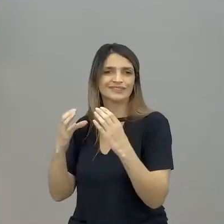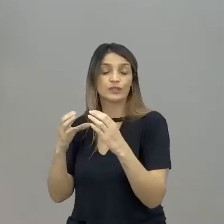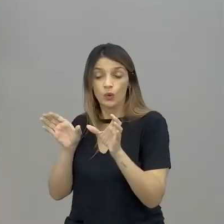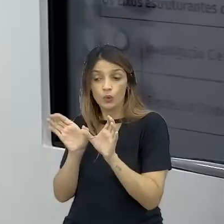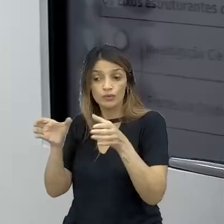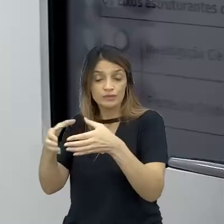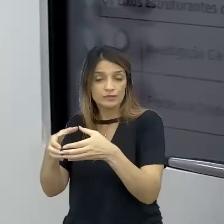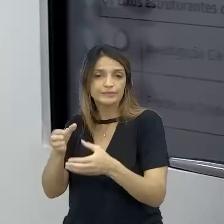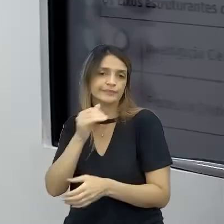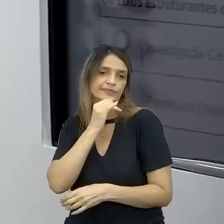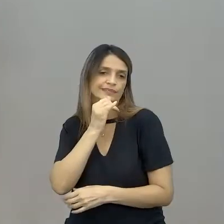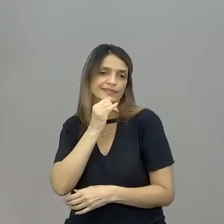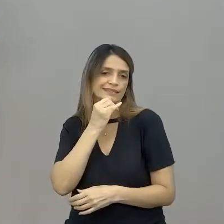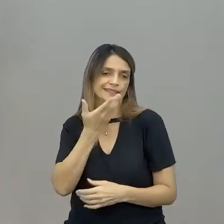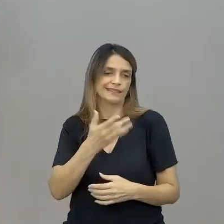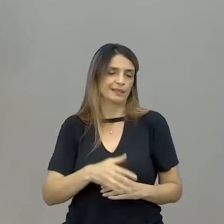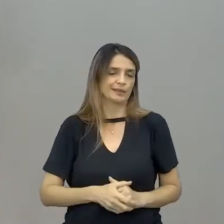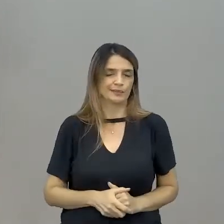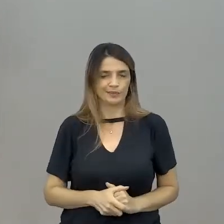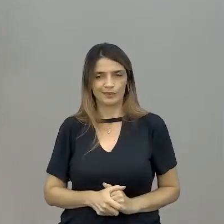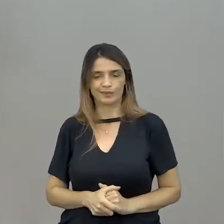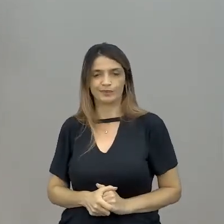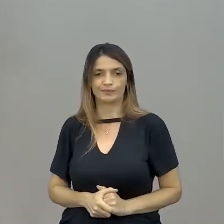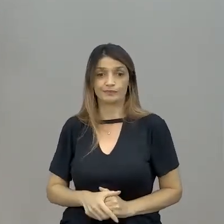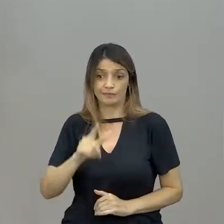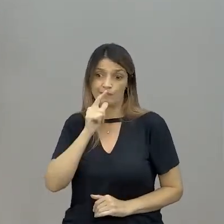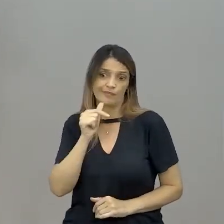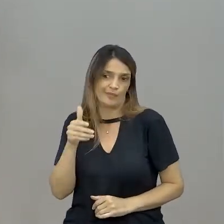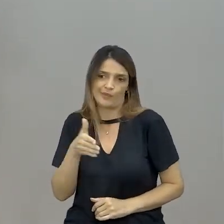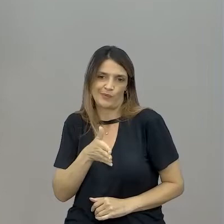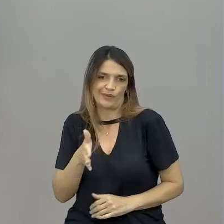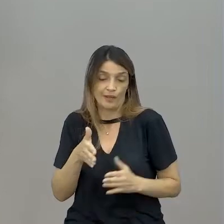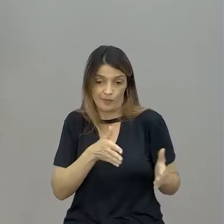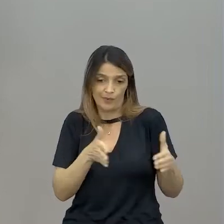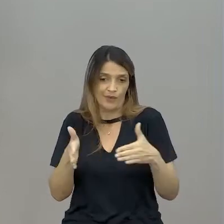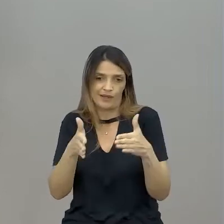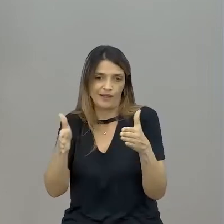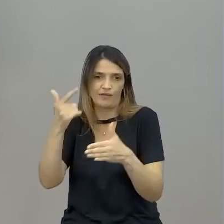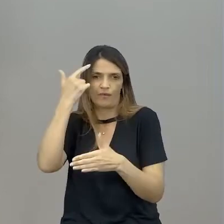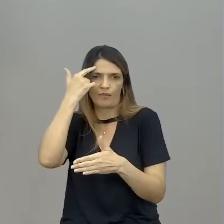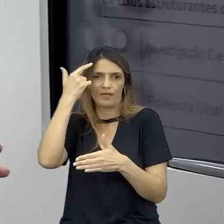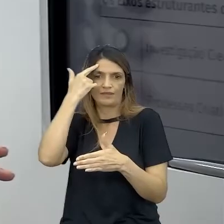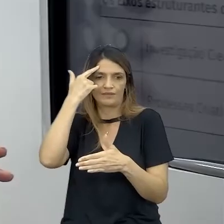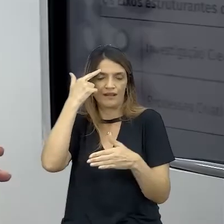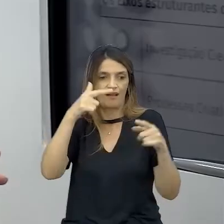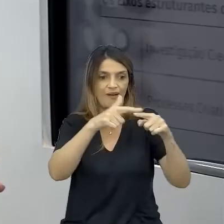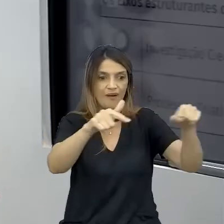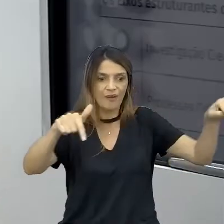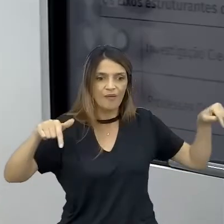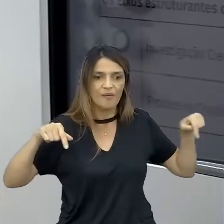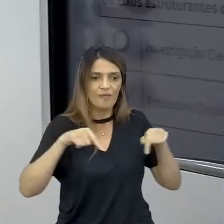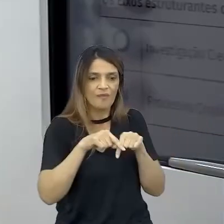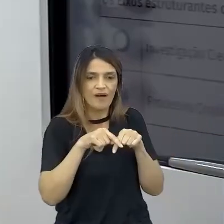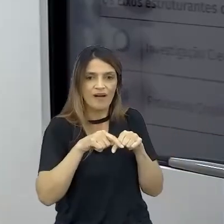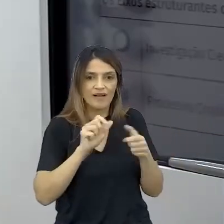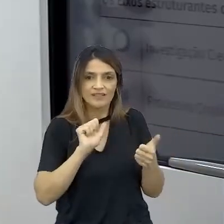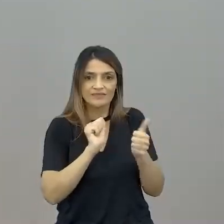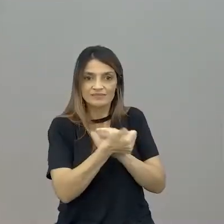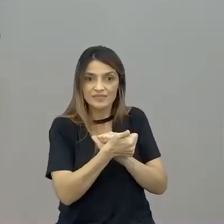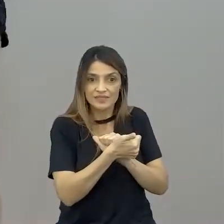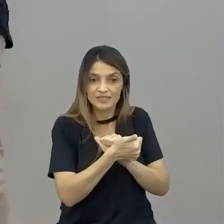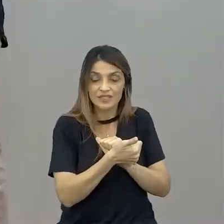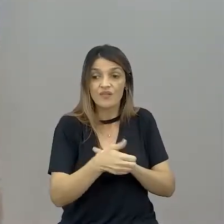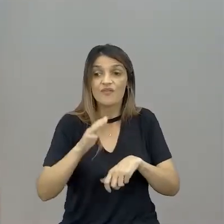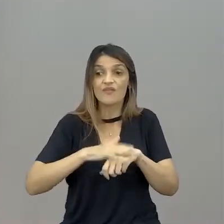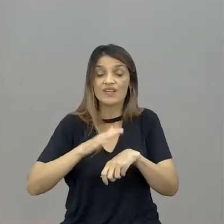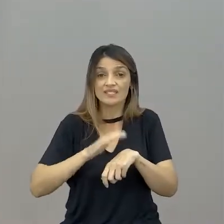né? Vamos pensar que ele, para este córrego, ele pensa, vou fazer ali uma quadra, né? Vou fazer uma